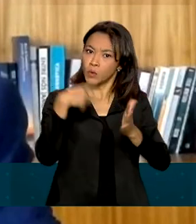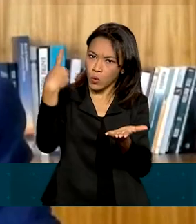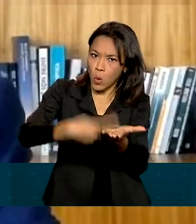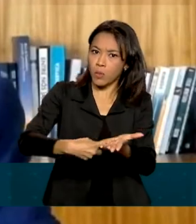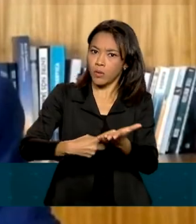gerações